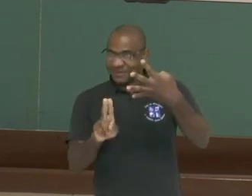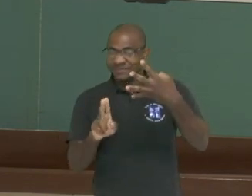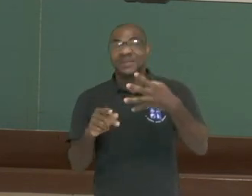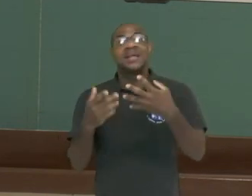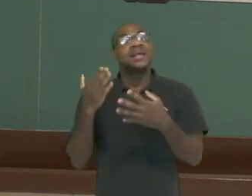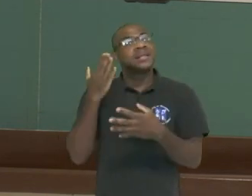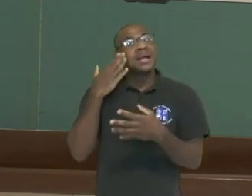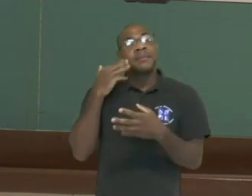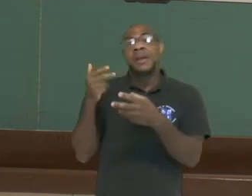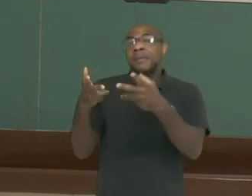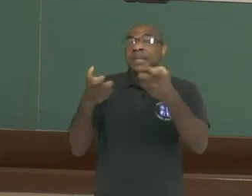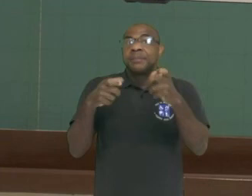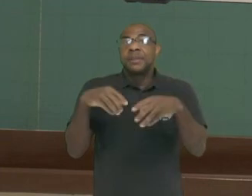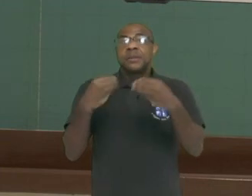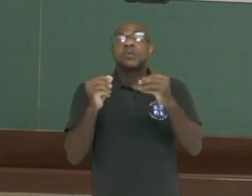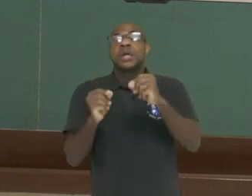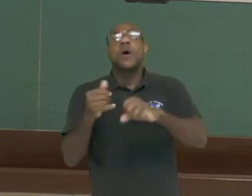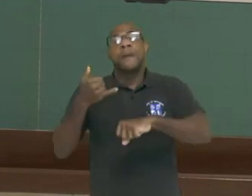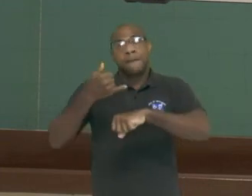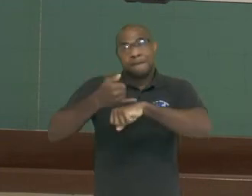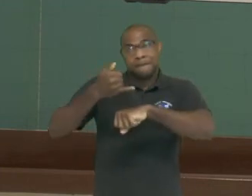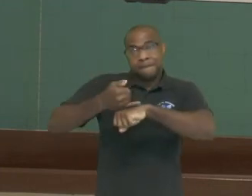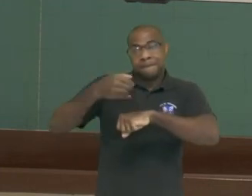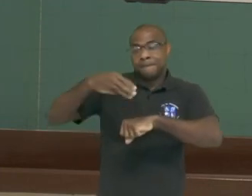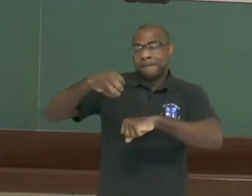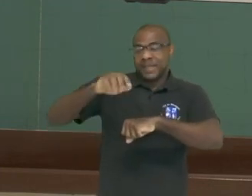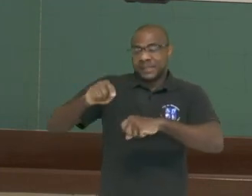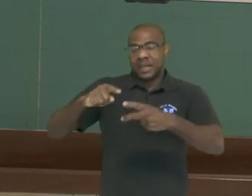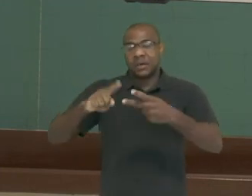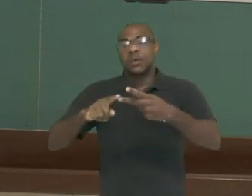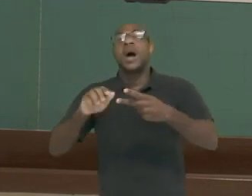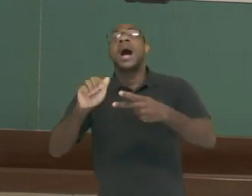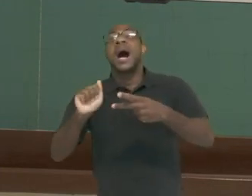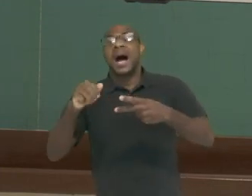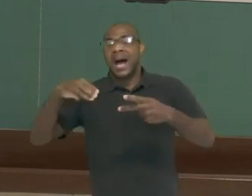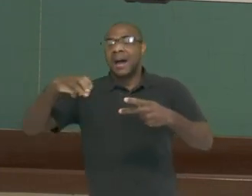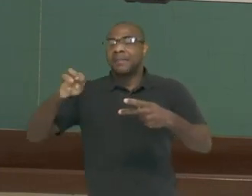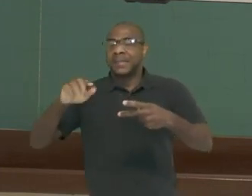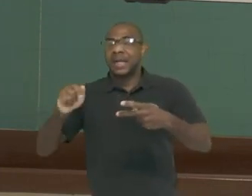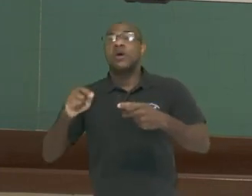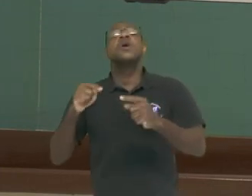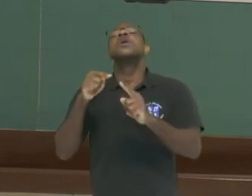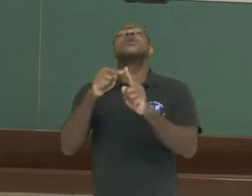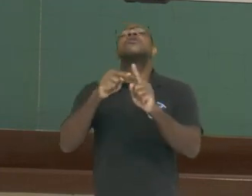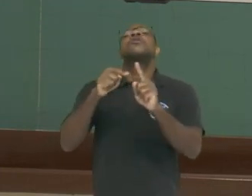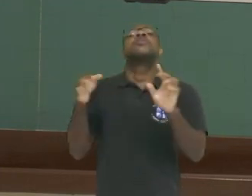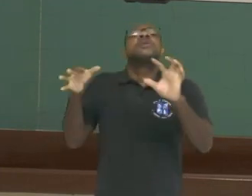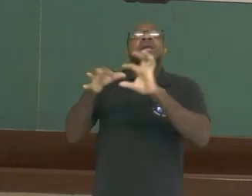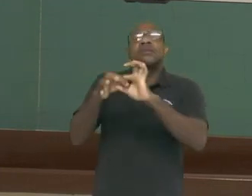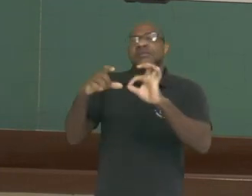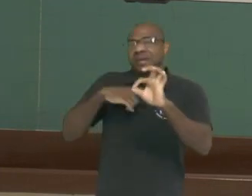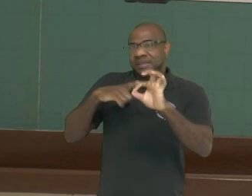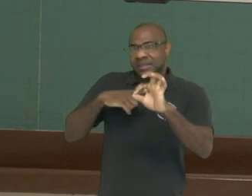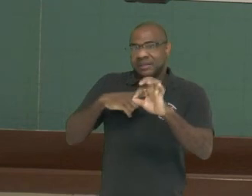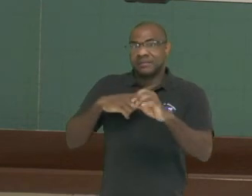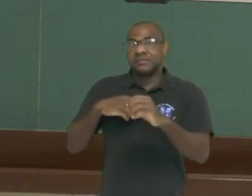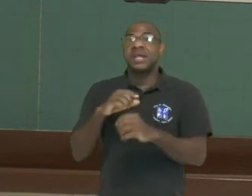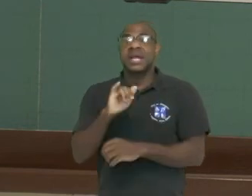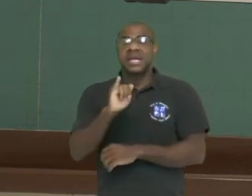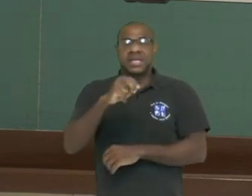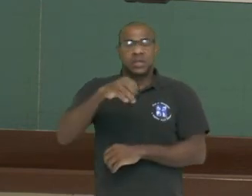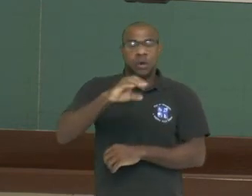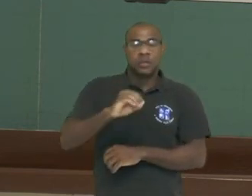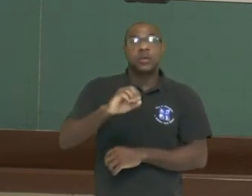saber identificar o que é um metal e o que é um ametal, que tipo de ligação que vai ter ali, né? Se ela é uma ligação iônica